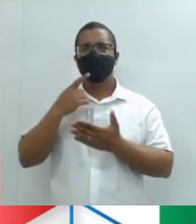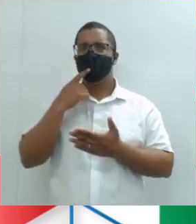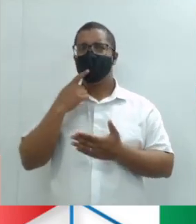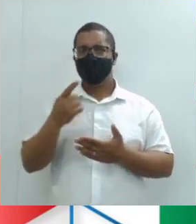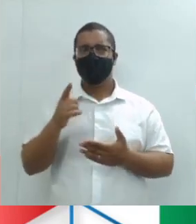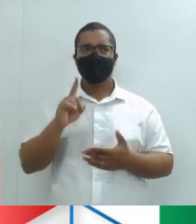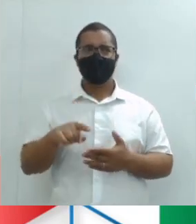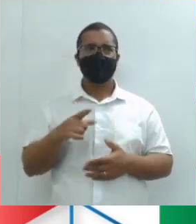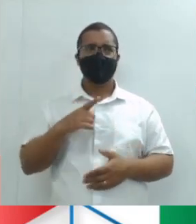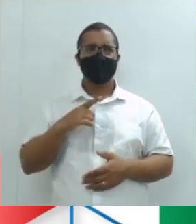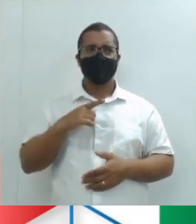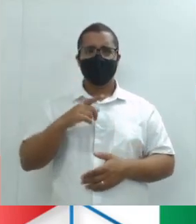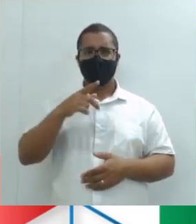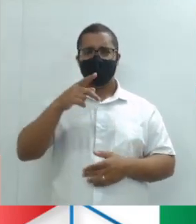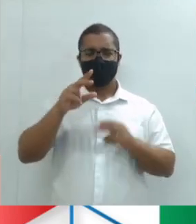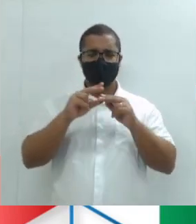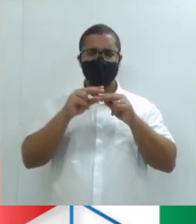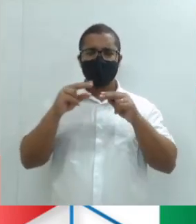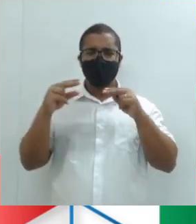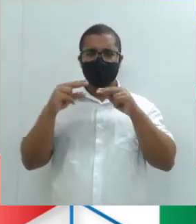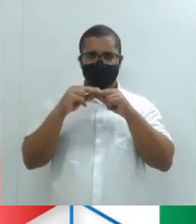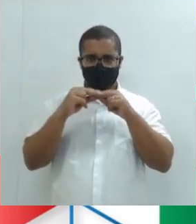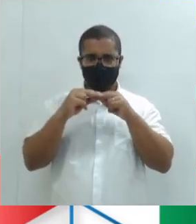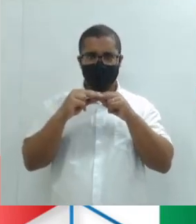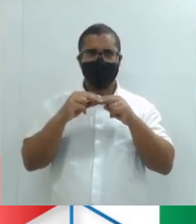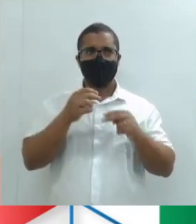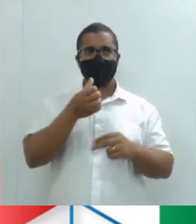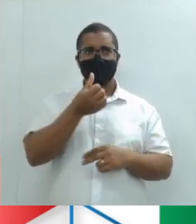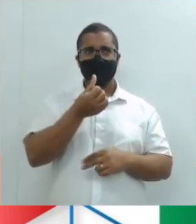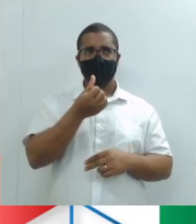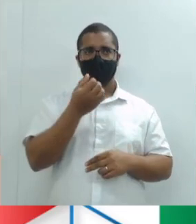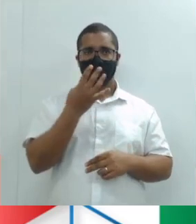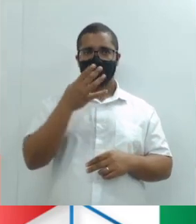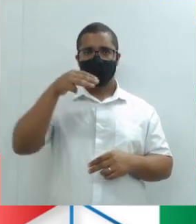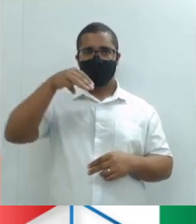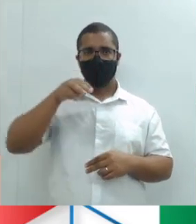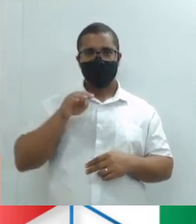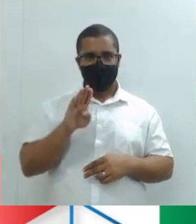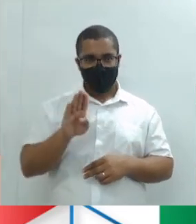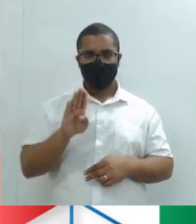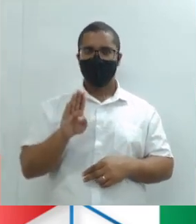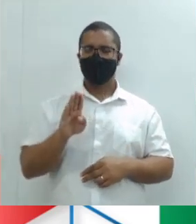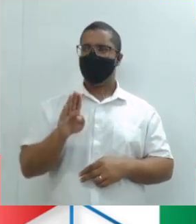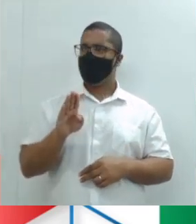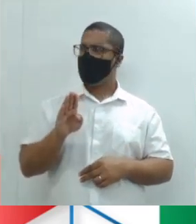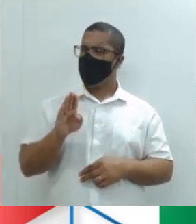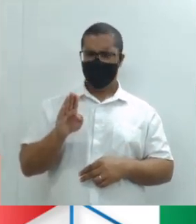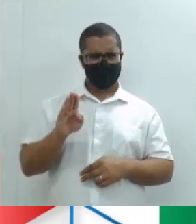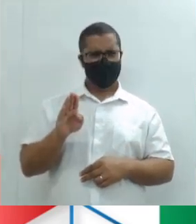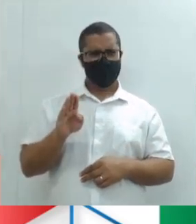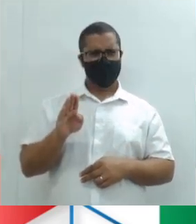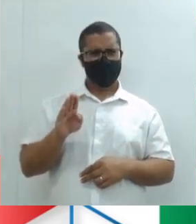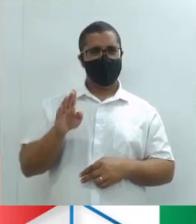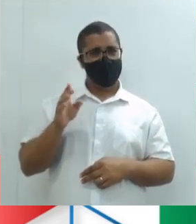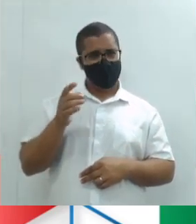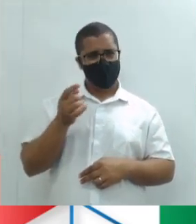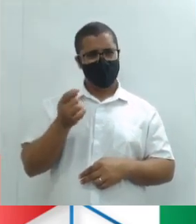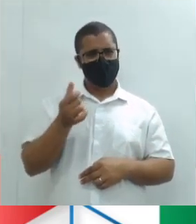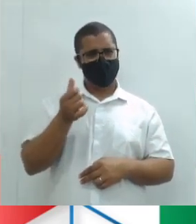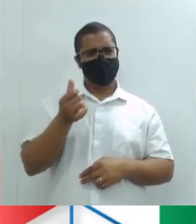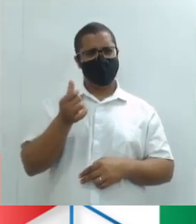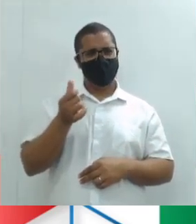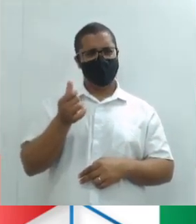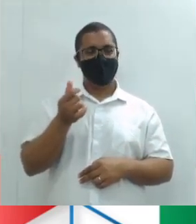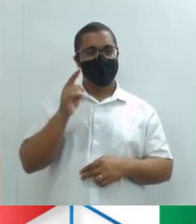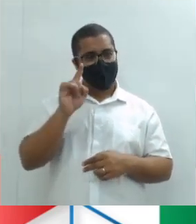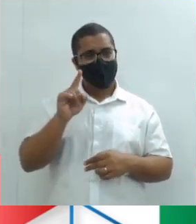aí um exemplo para você, o pendrive com 64 megabytes. Olha que o bytes vai ser sempre a referência para